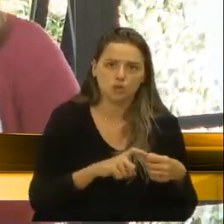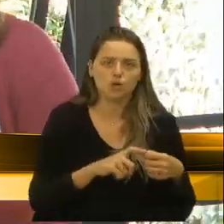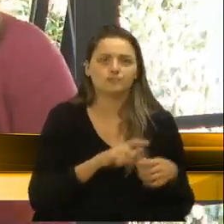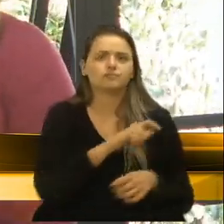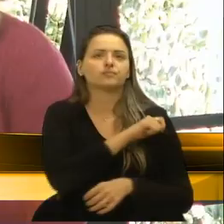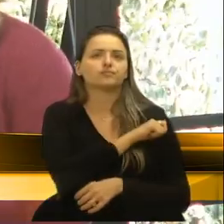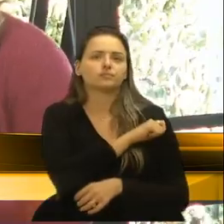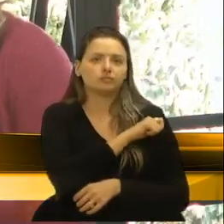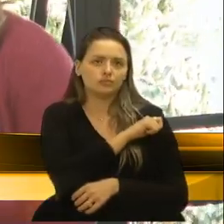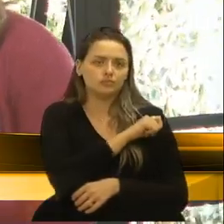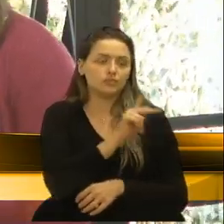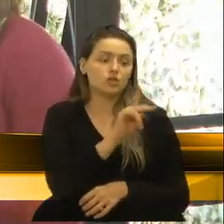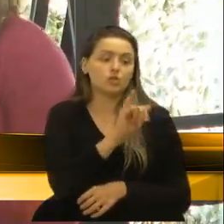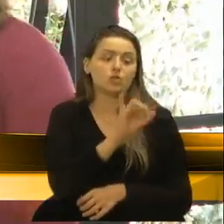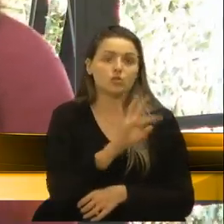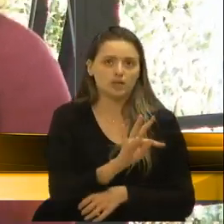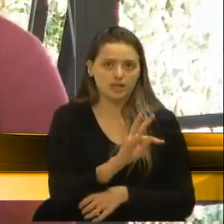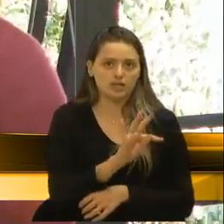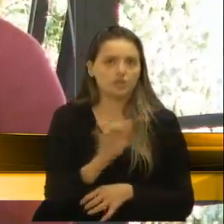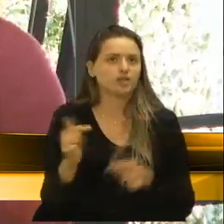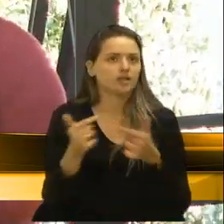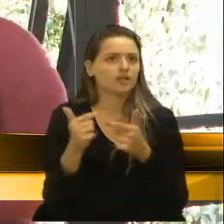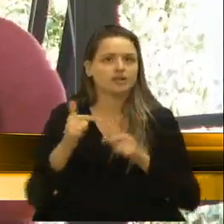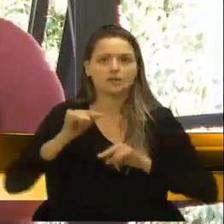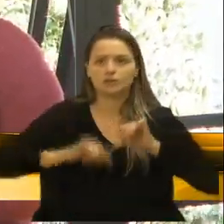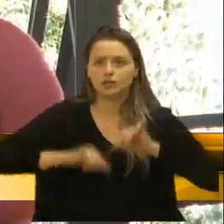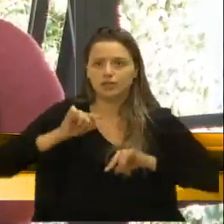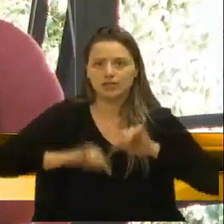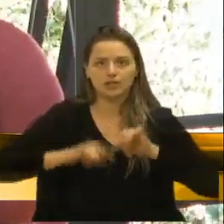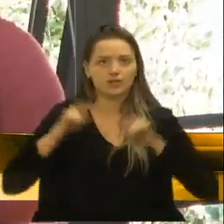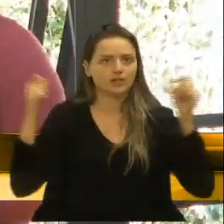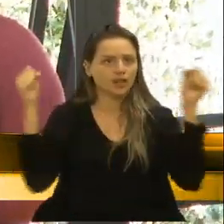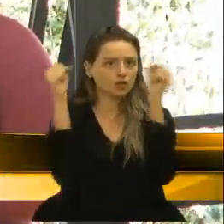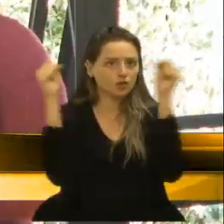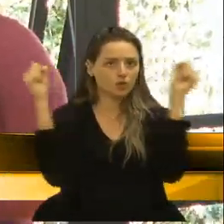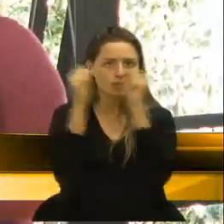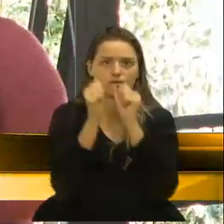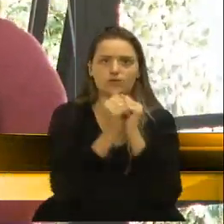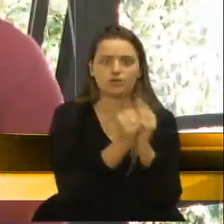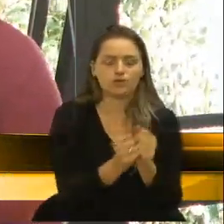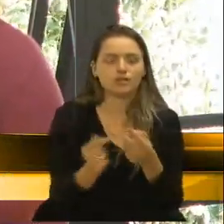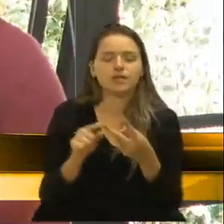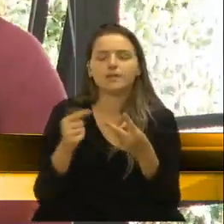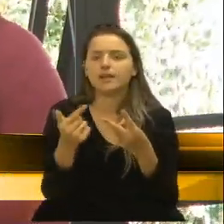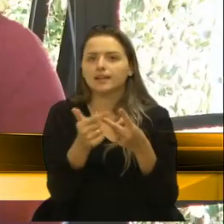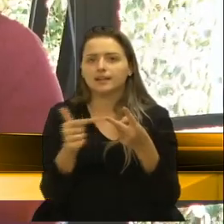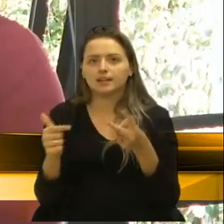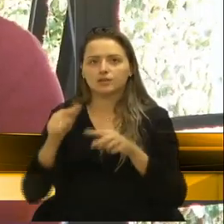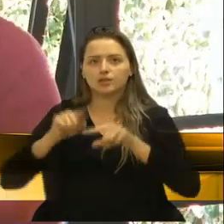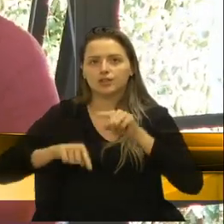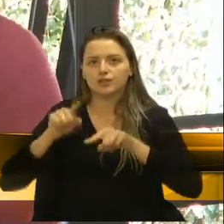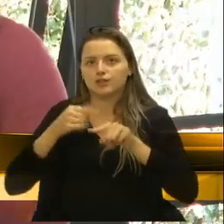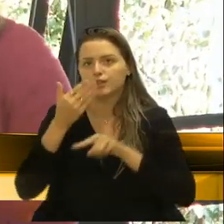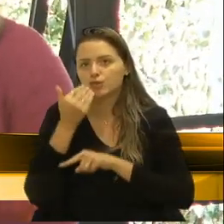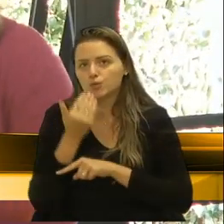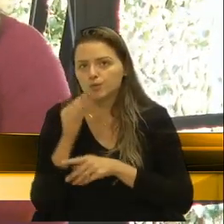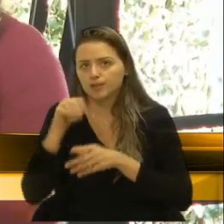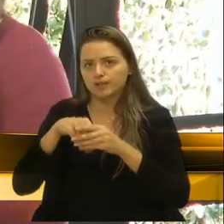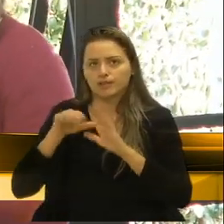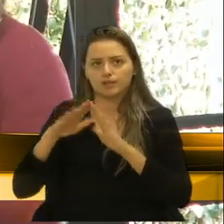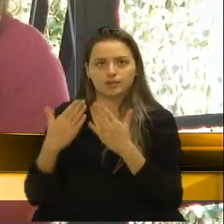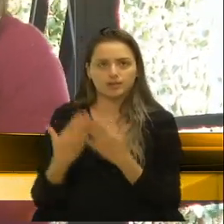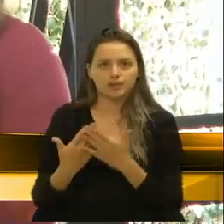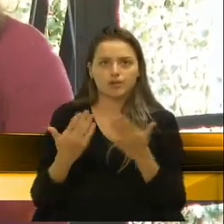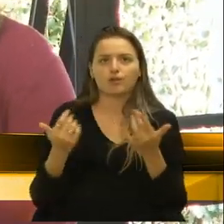estudantes eles tinham um kit, não tinha atividade de educação física juntas, não tinha atividade merenda escolar, não tinha nada de